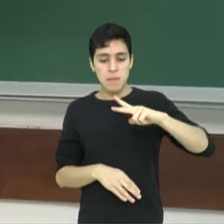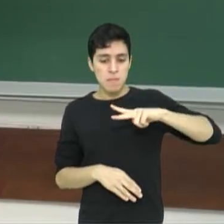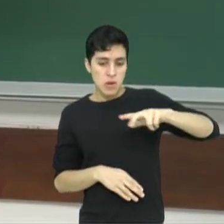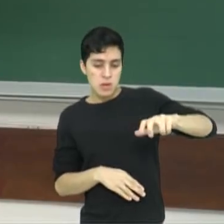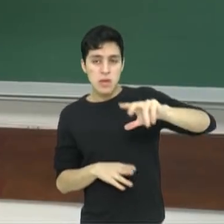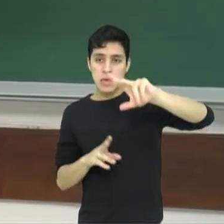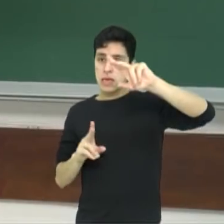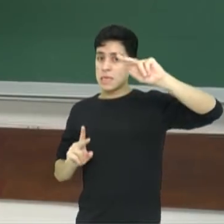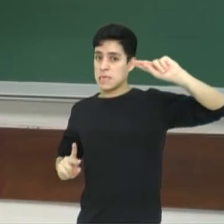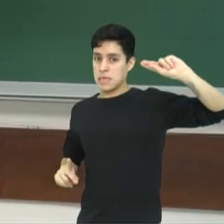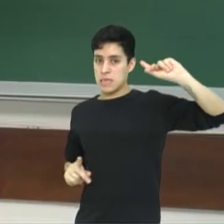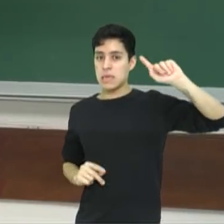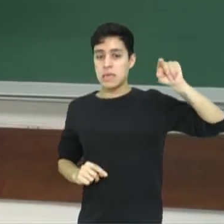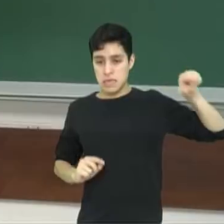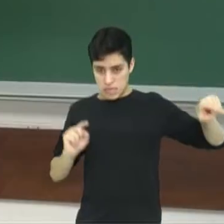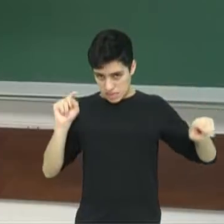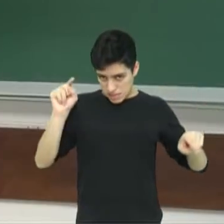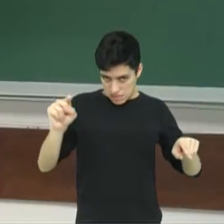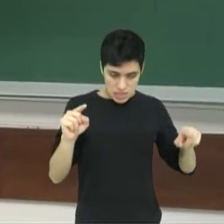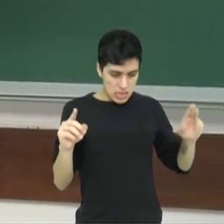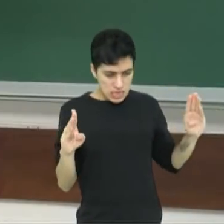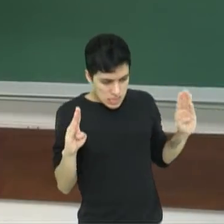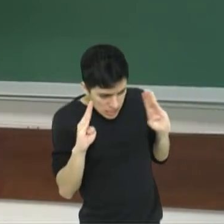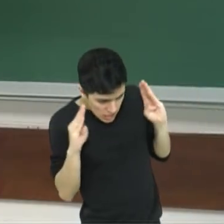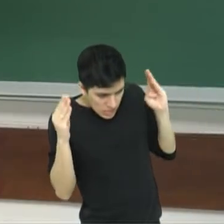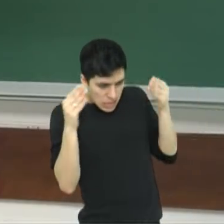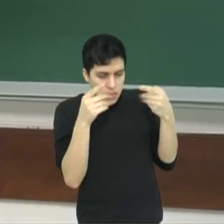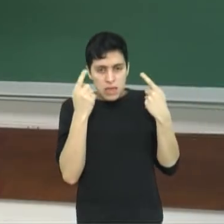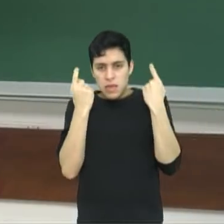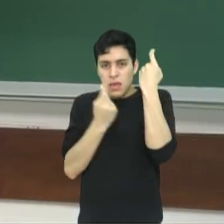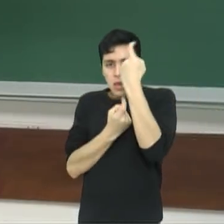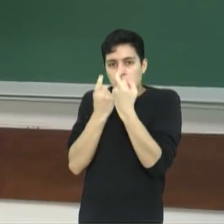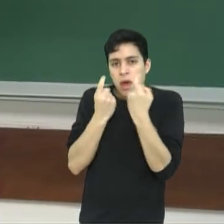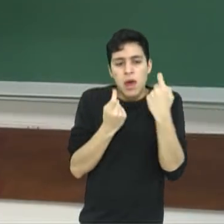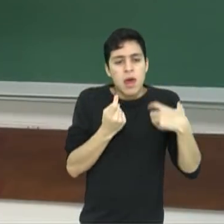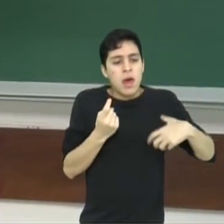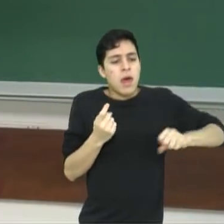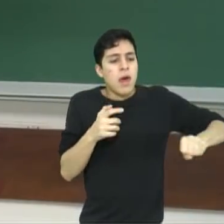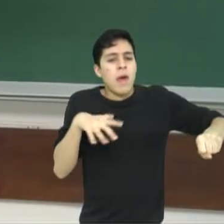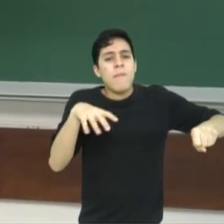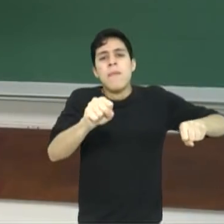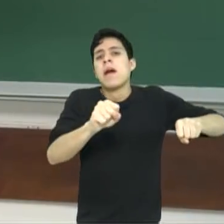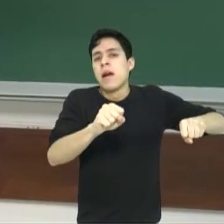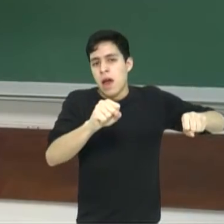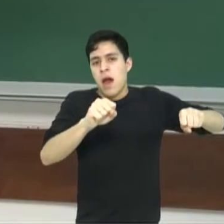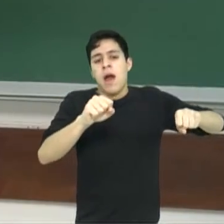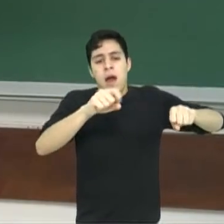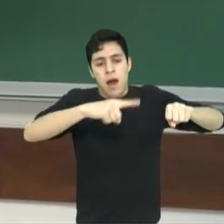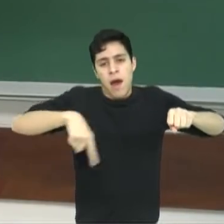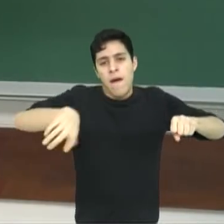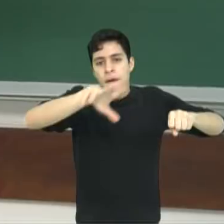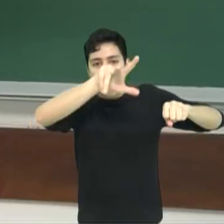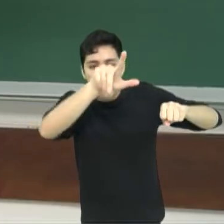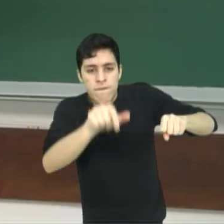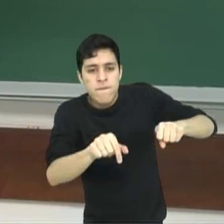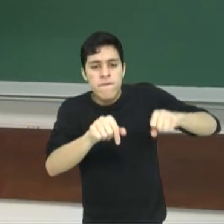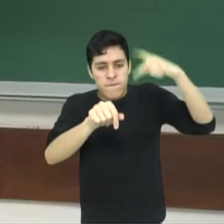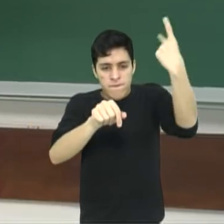que nós entendemos que eles vão focar toda aquela preocupação em se explorar a mão de obra africana, de uma